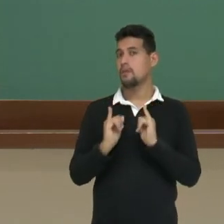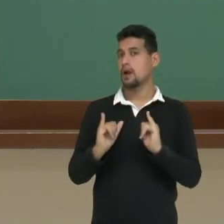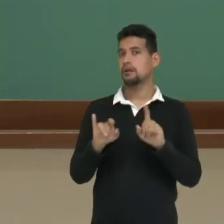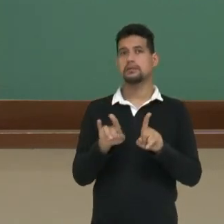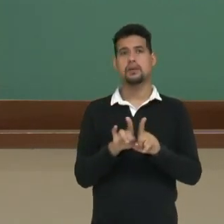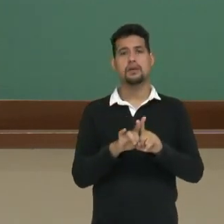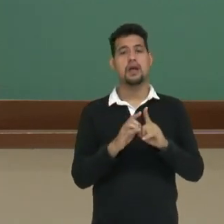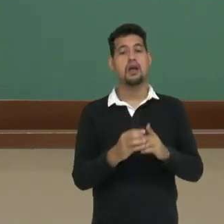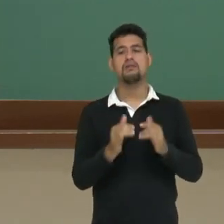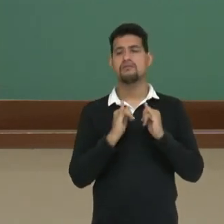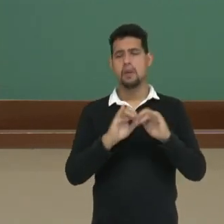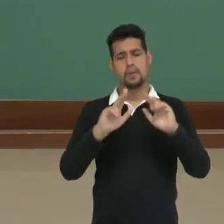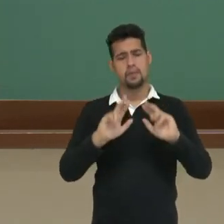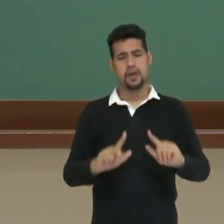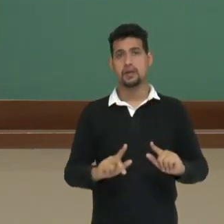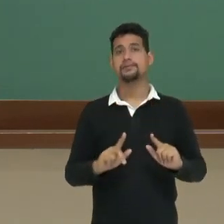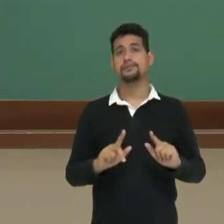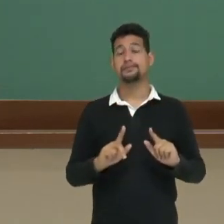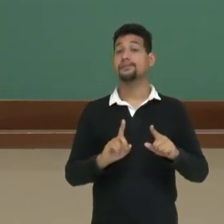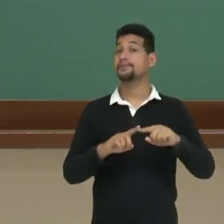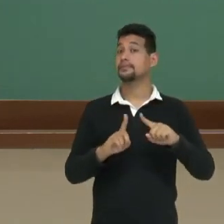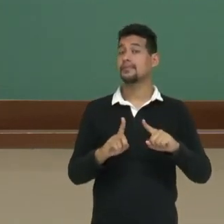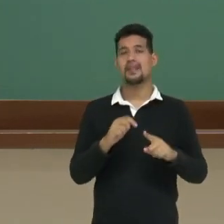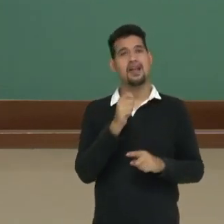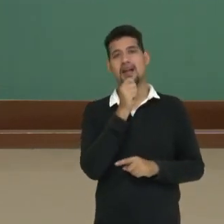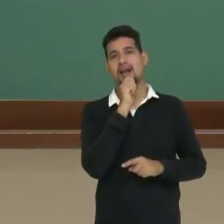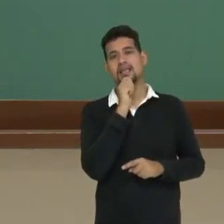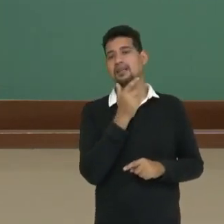serem comunicadas. Então, aí dando